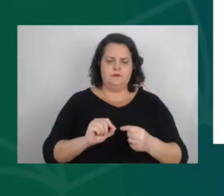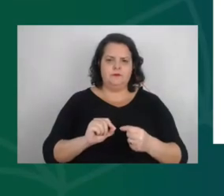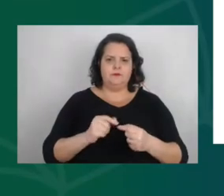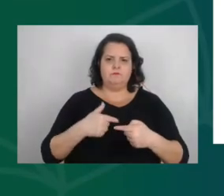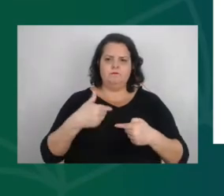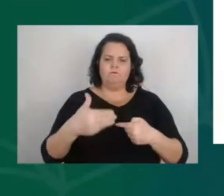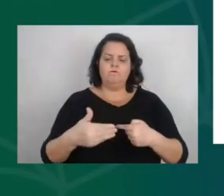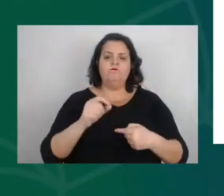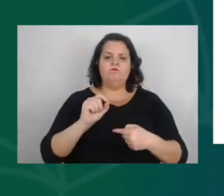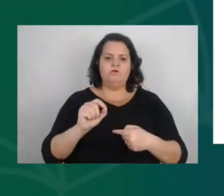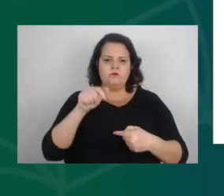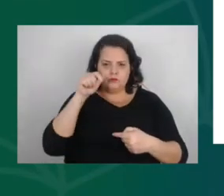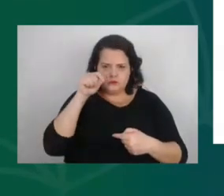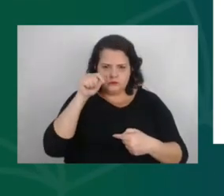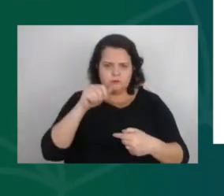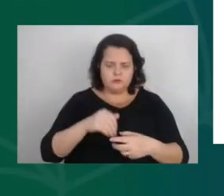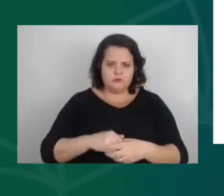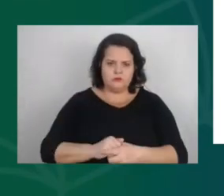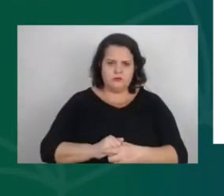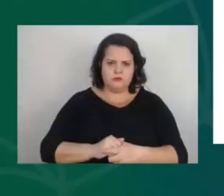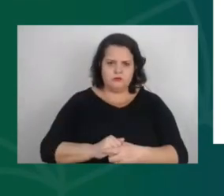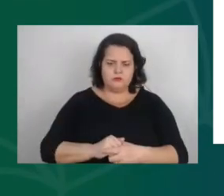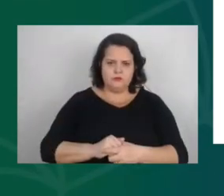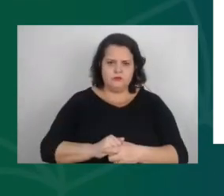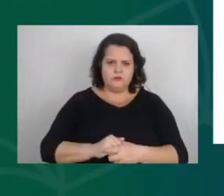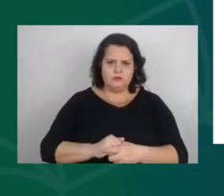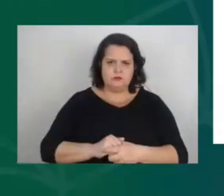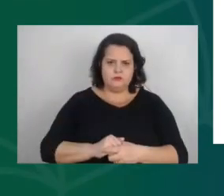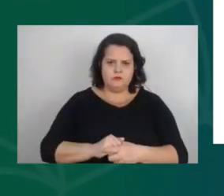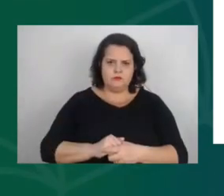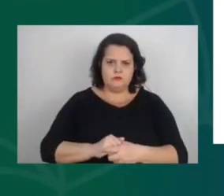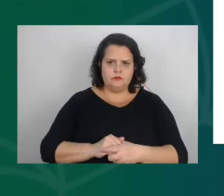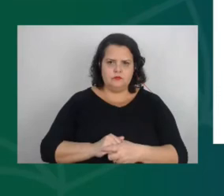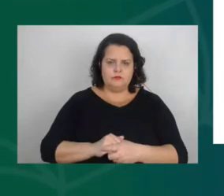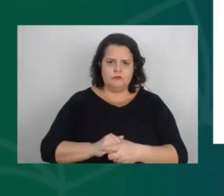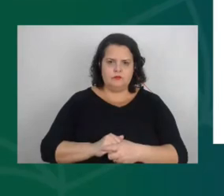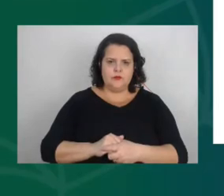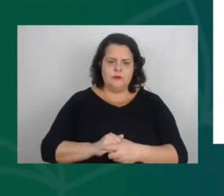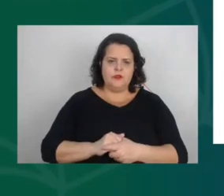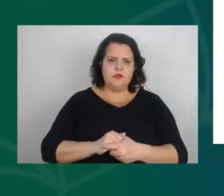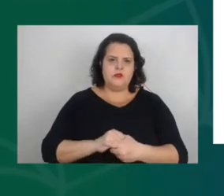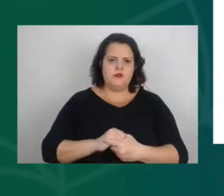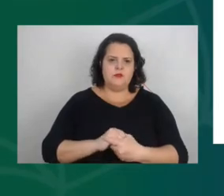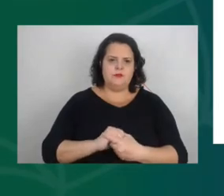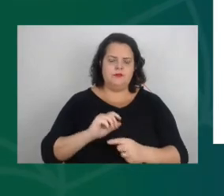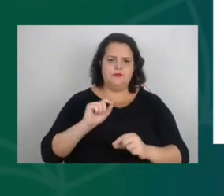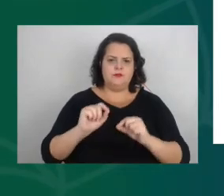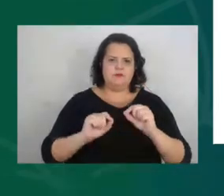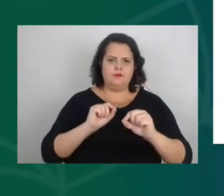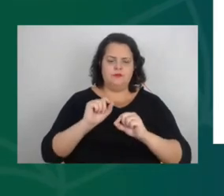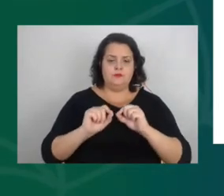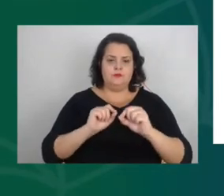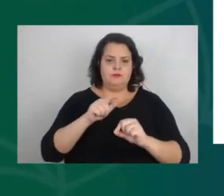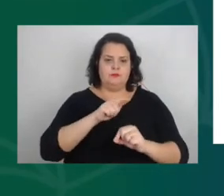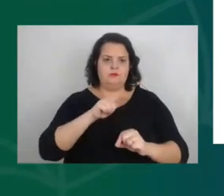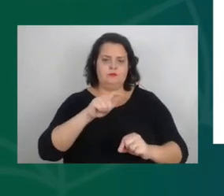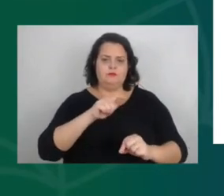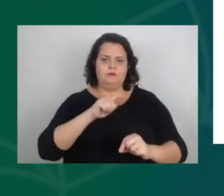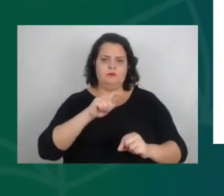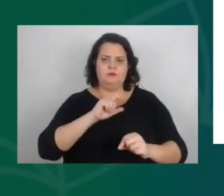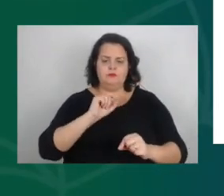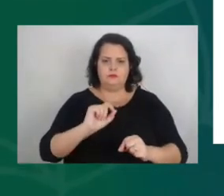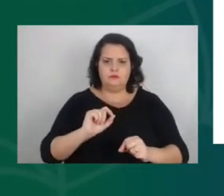E como eu disse também no começo do estudo, a contaminação de rios por peixes